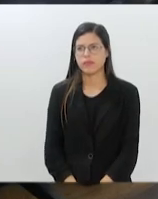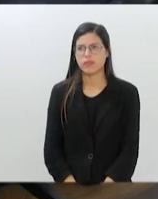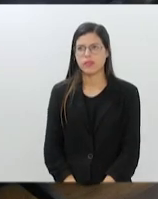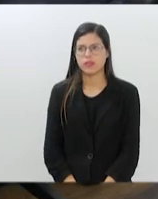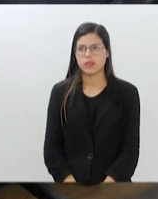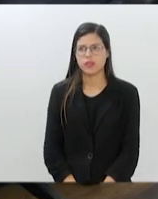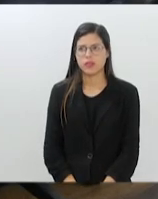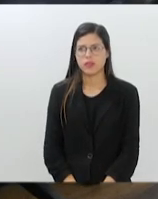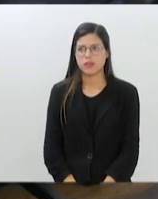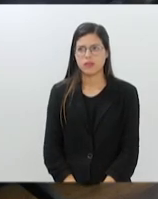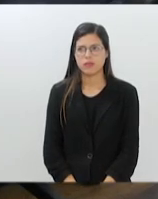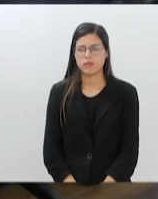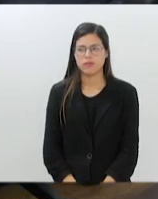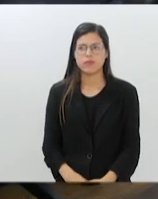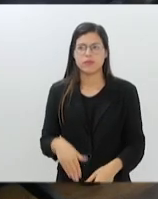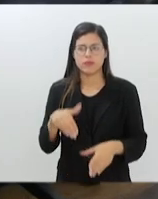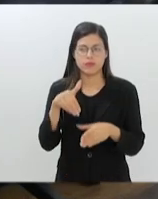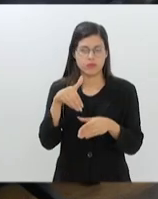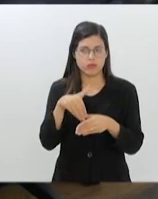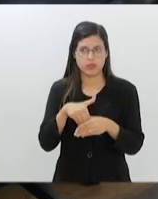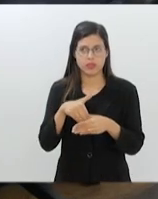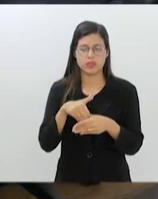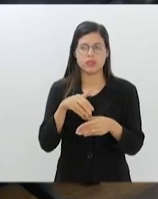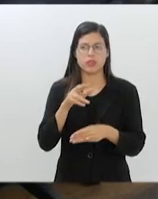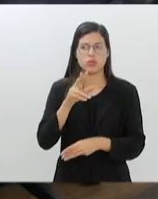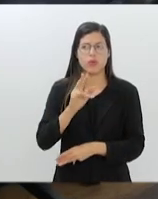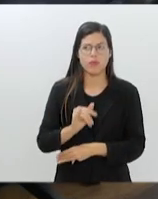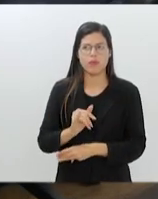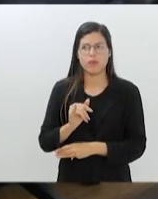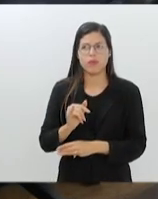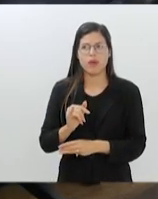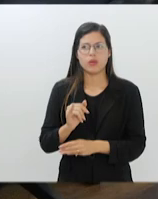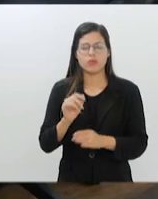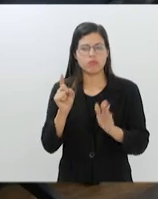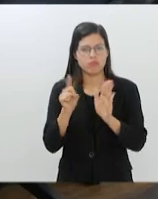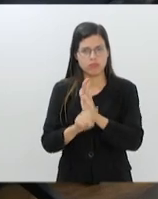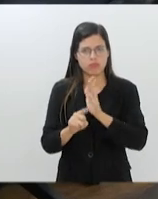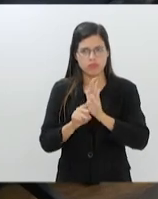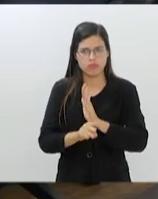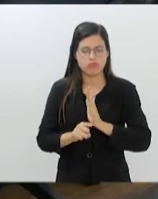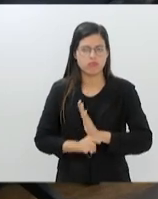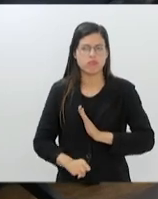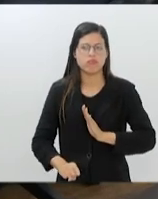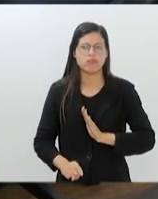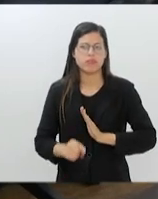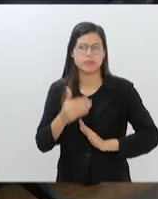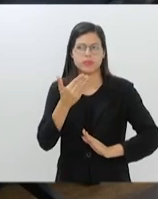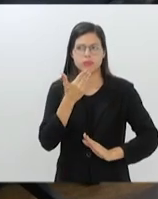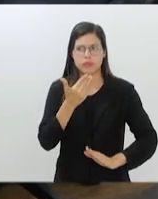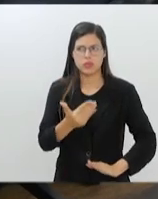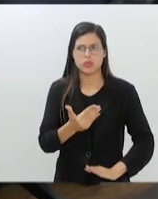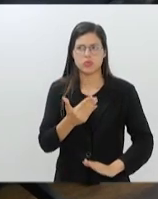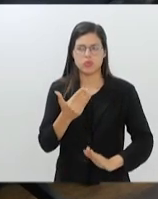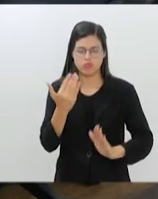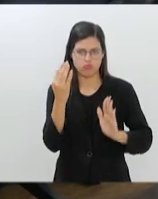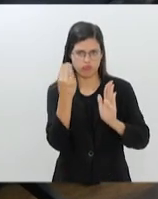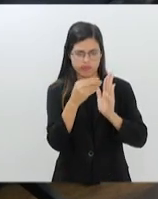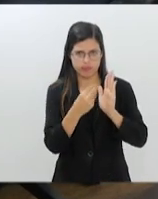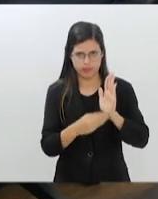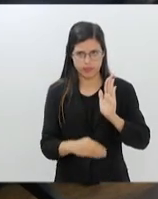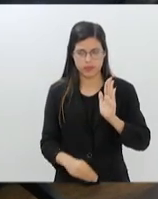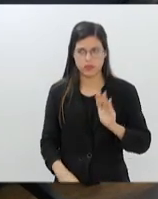deliberação a gente vai incluir na no rol das dos questionamentos dos requerimentos já colocados também